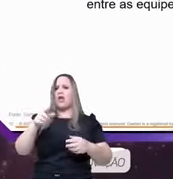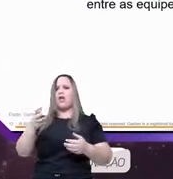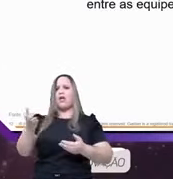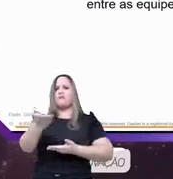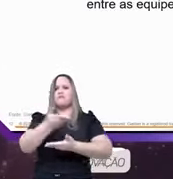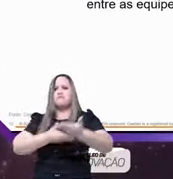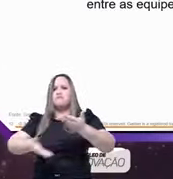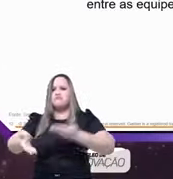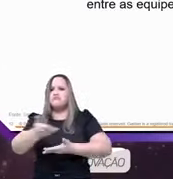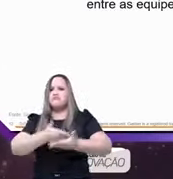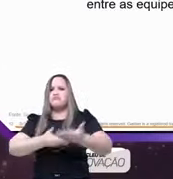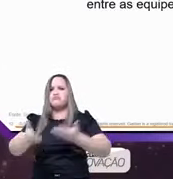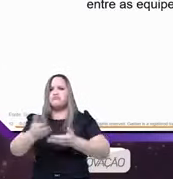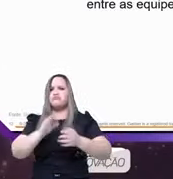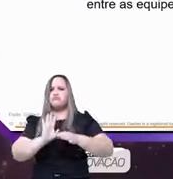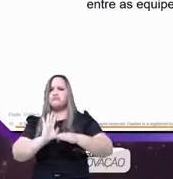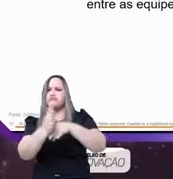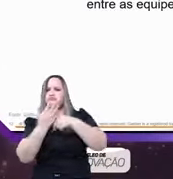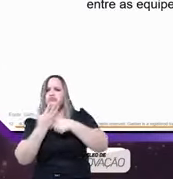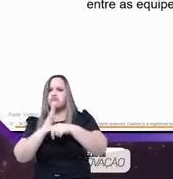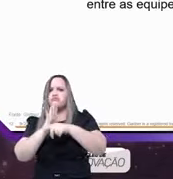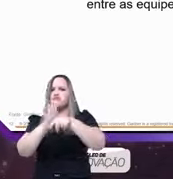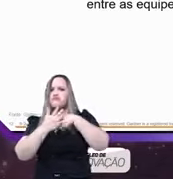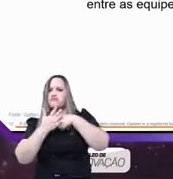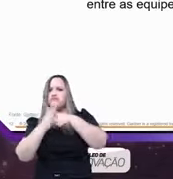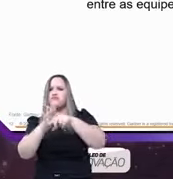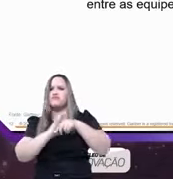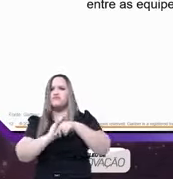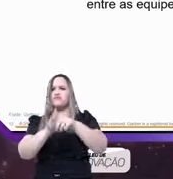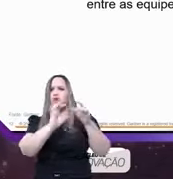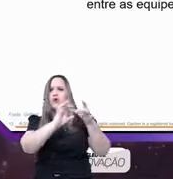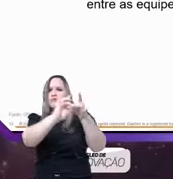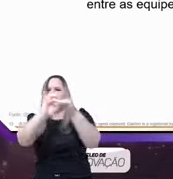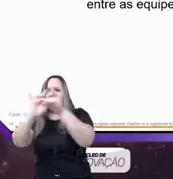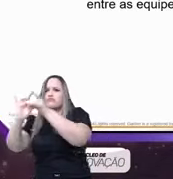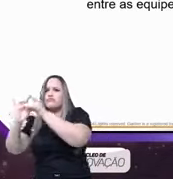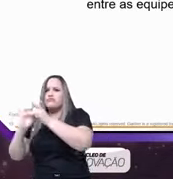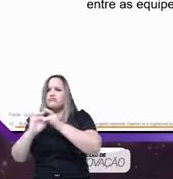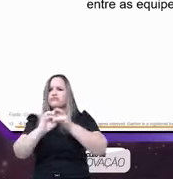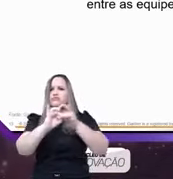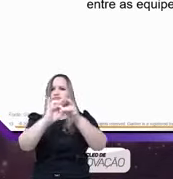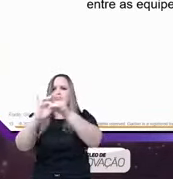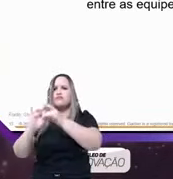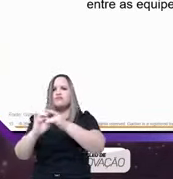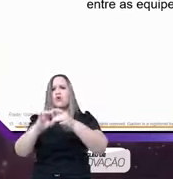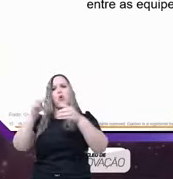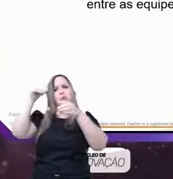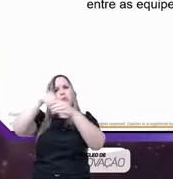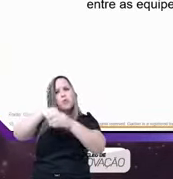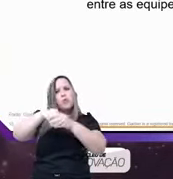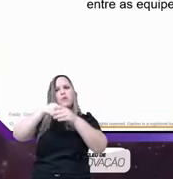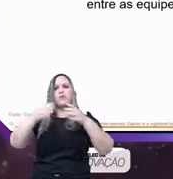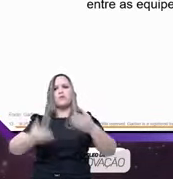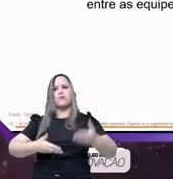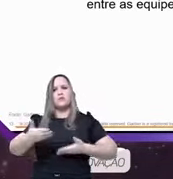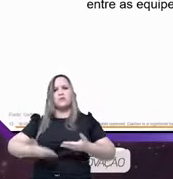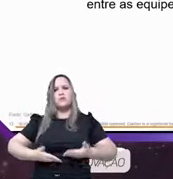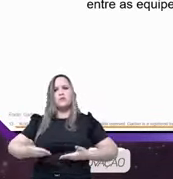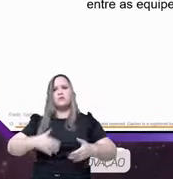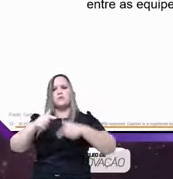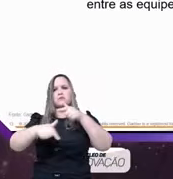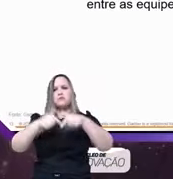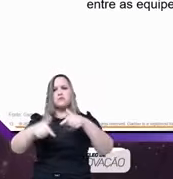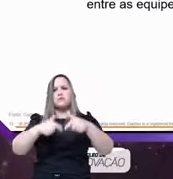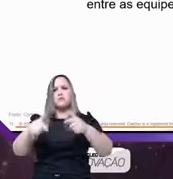e fora das equipes. Isso é interessante, principalmente eu trago essa prova como o judiciário, porque no judiciário nós vemos